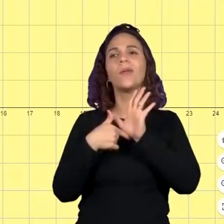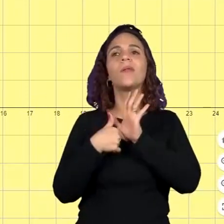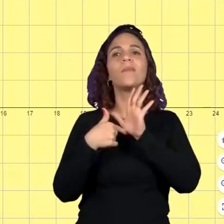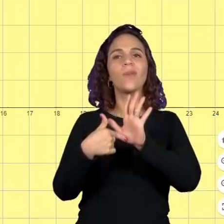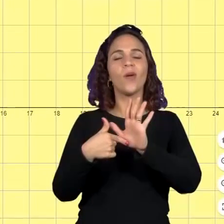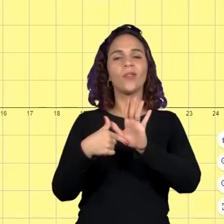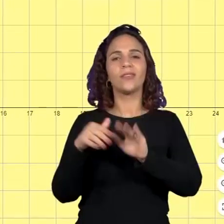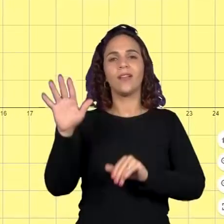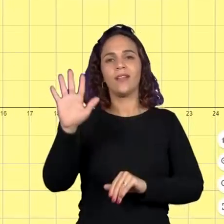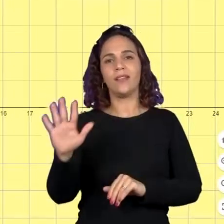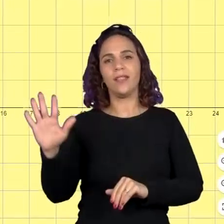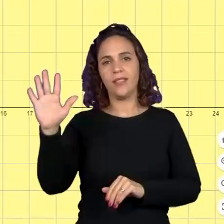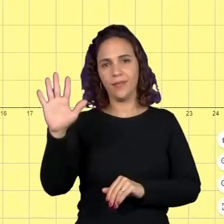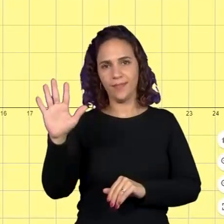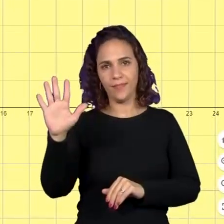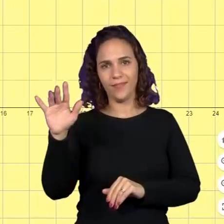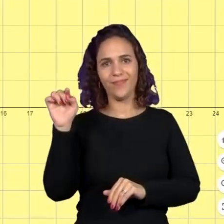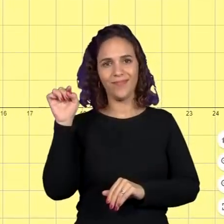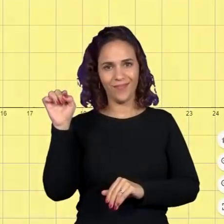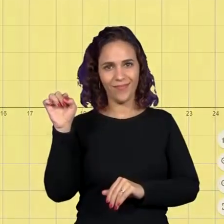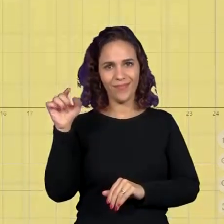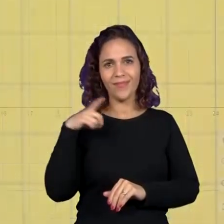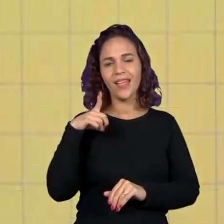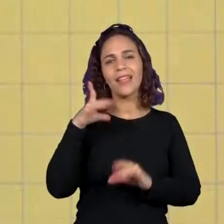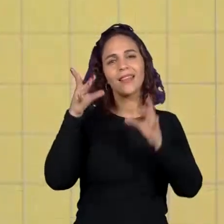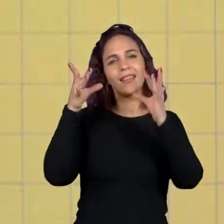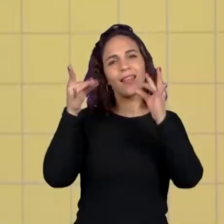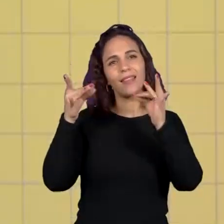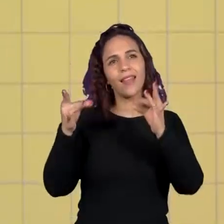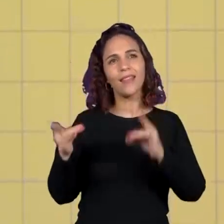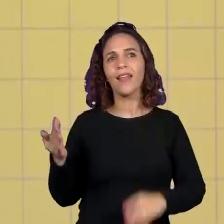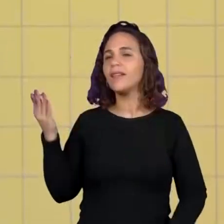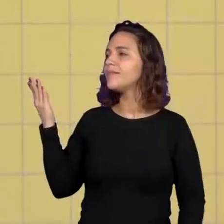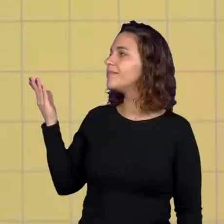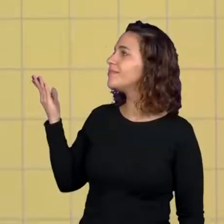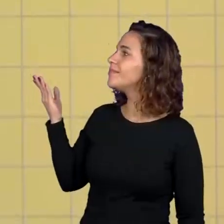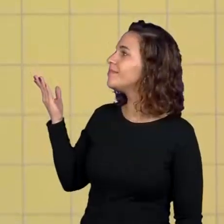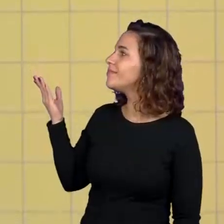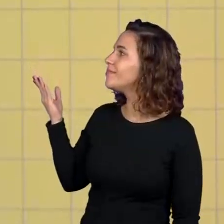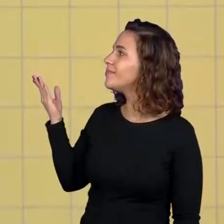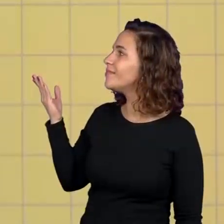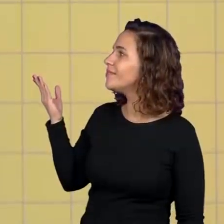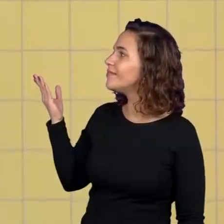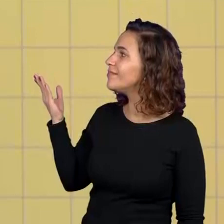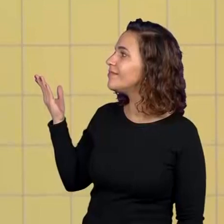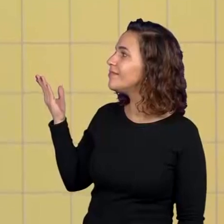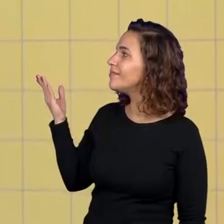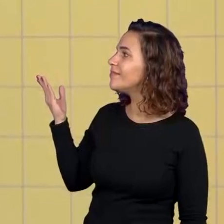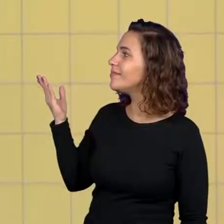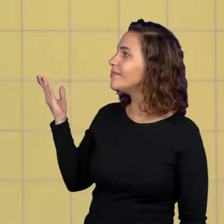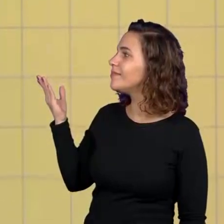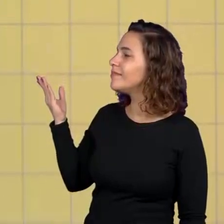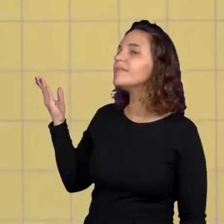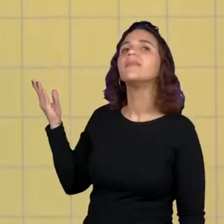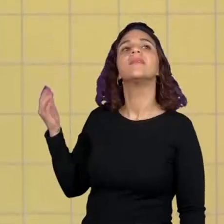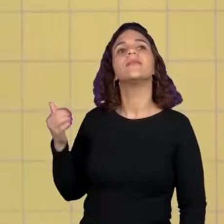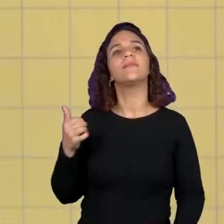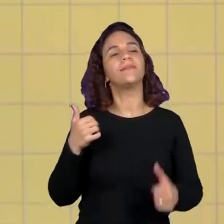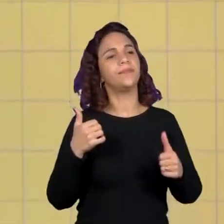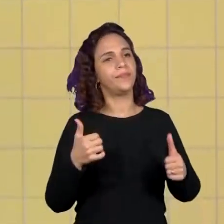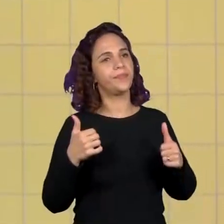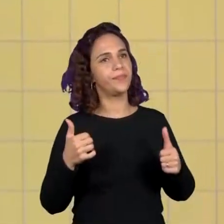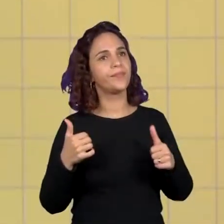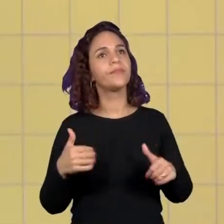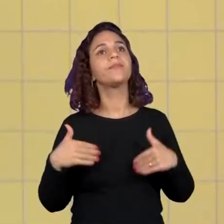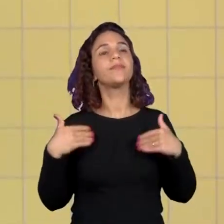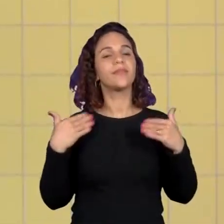ferramentas, né? Isso, aqui nas ferramentas, tá vendo? Tá bom. Toda a informação fica pro lado O esquerdo. oráculo tá dando um Deu? zoom. Ai, aqui a minha mãozinha, ó. Então,